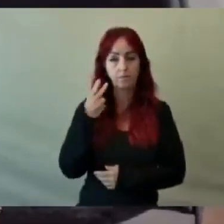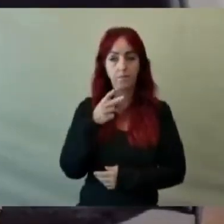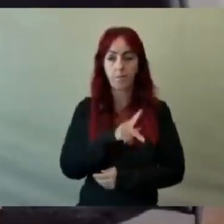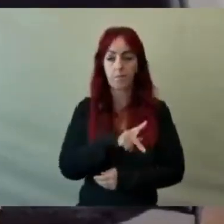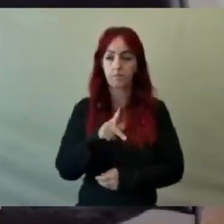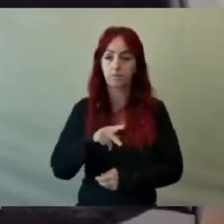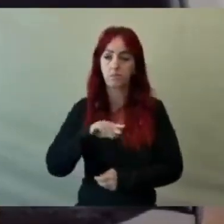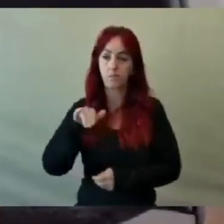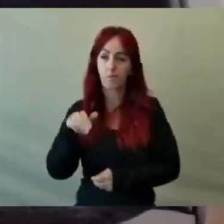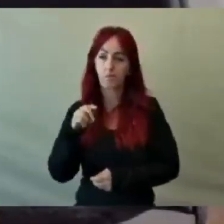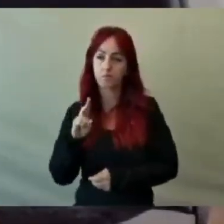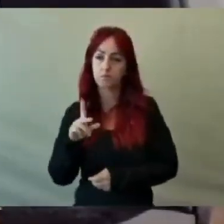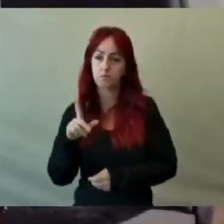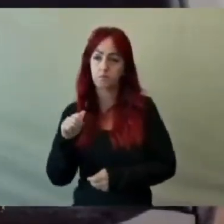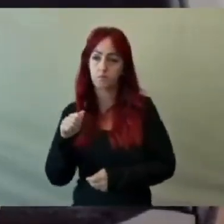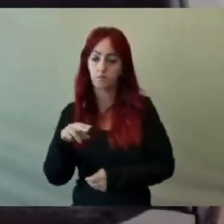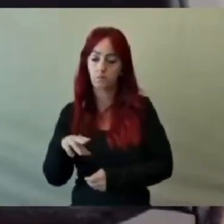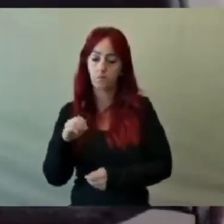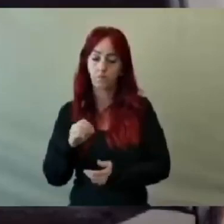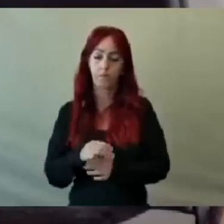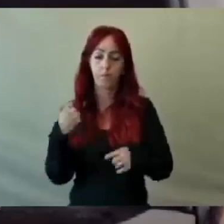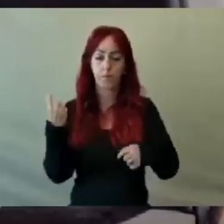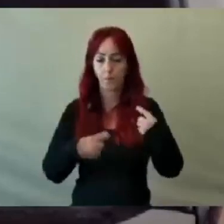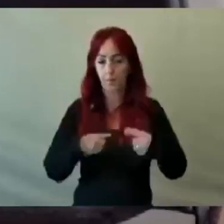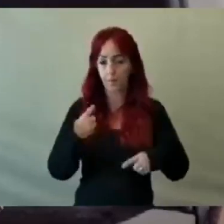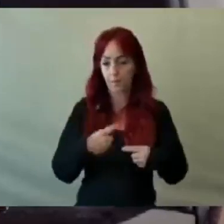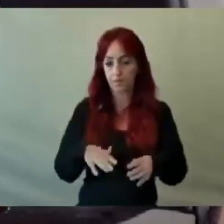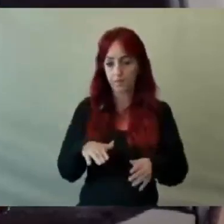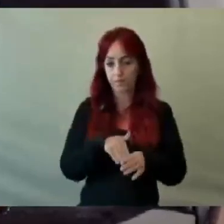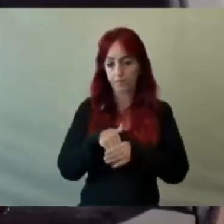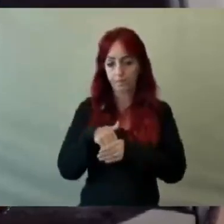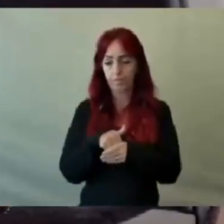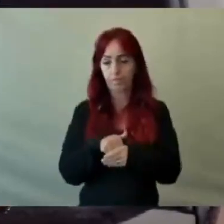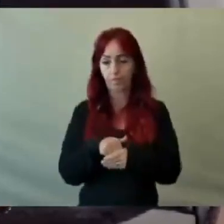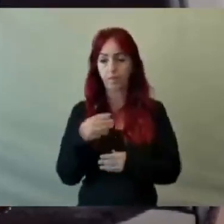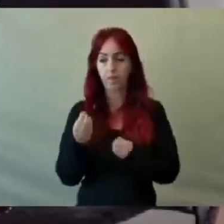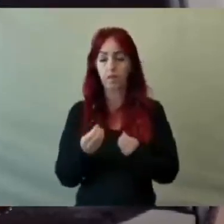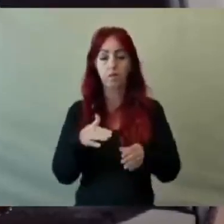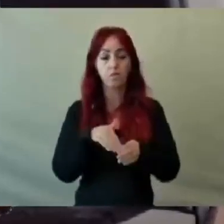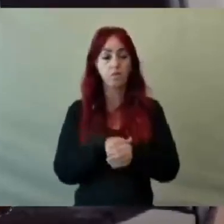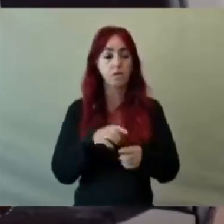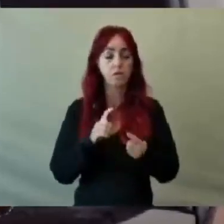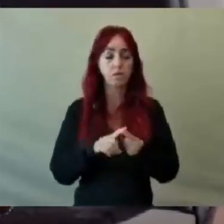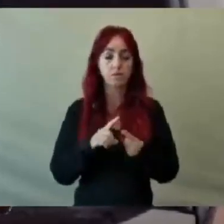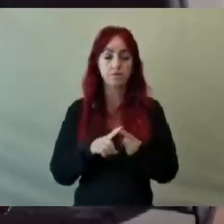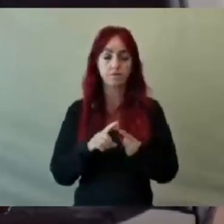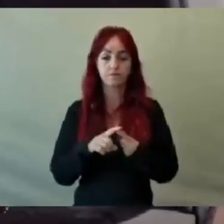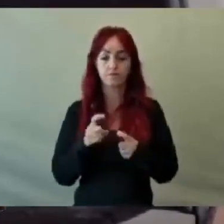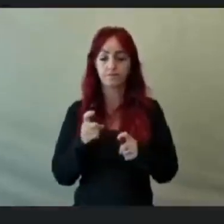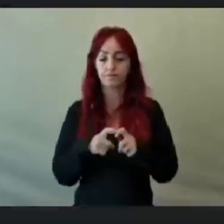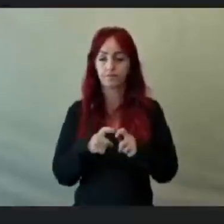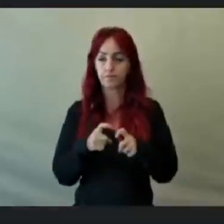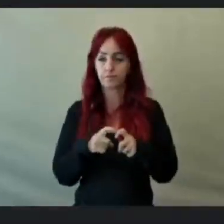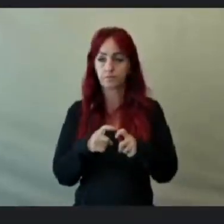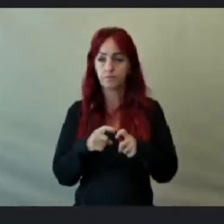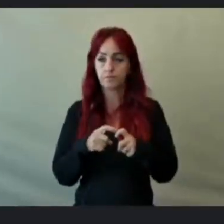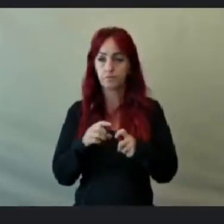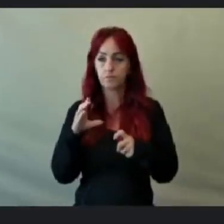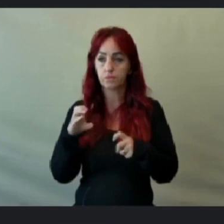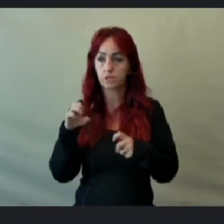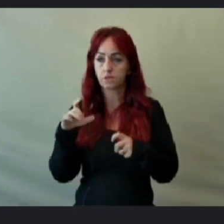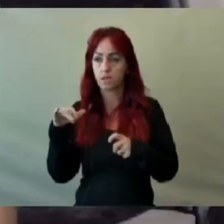Em discussão, em votação, como vota, vereador doutor Célio Frois? Com